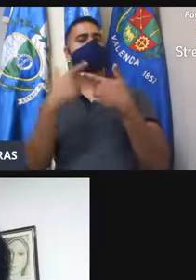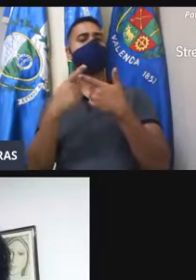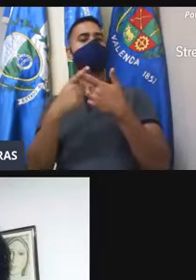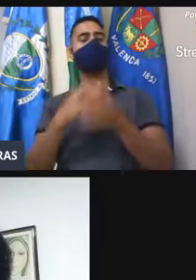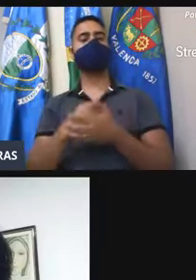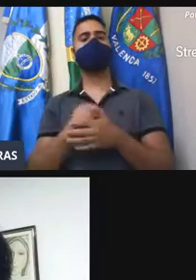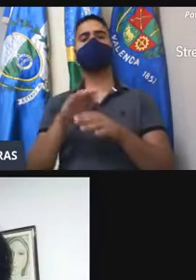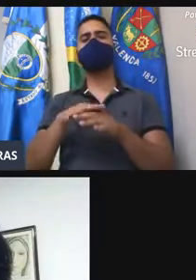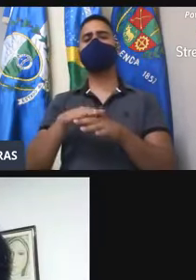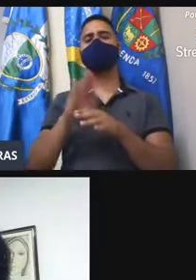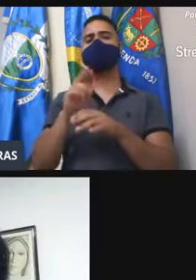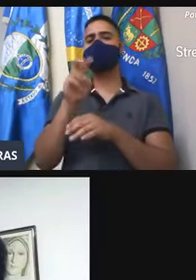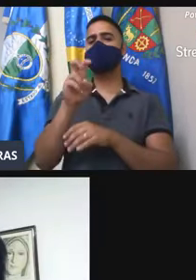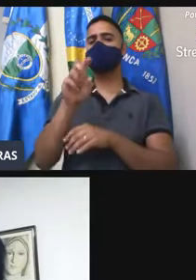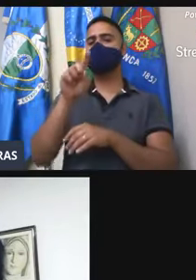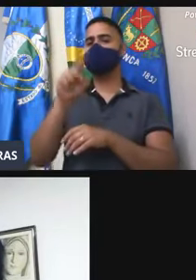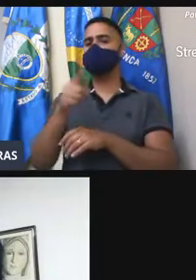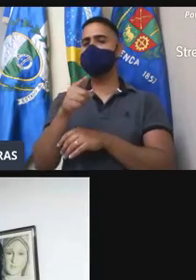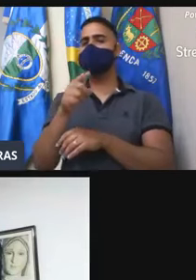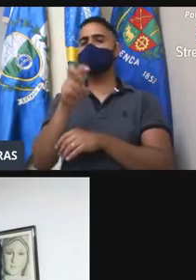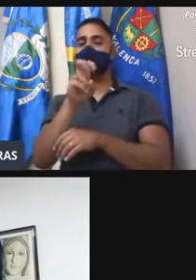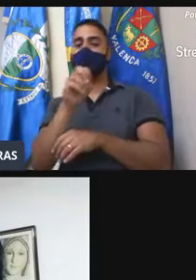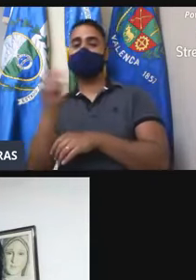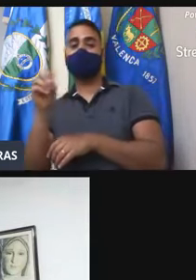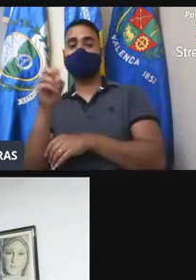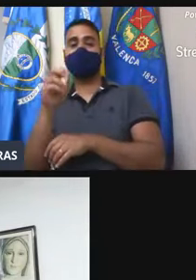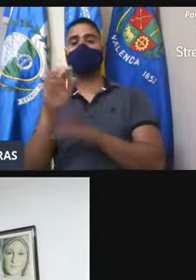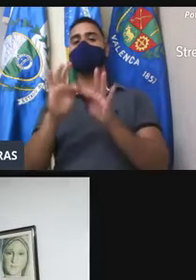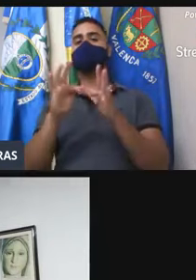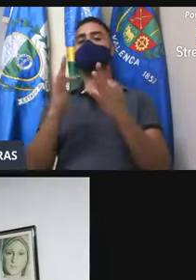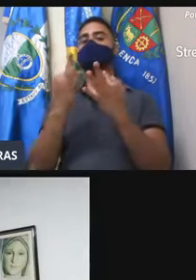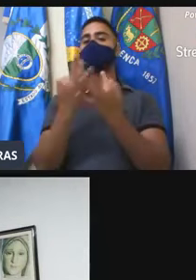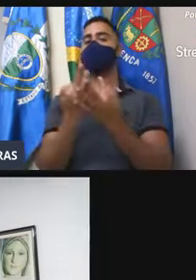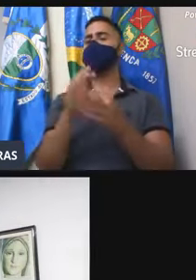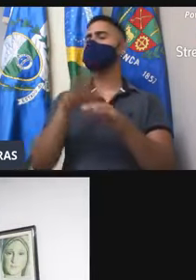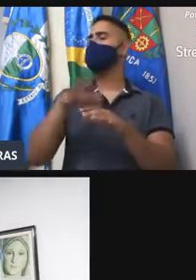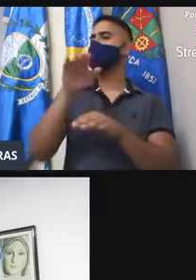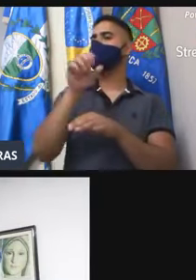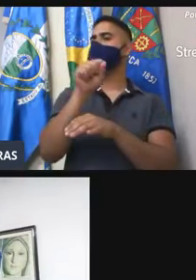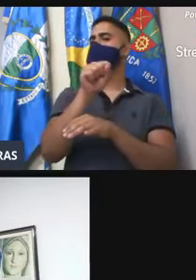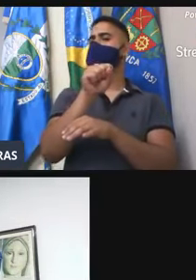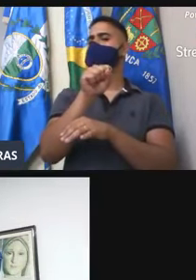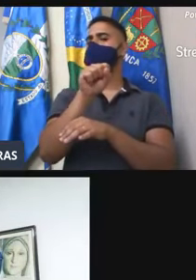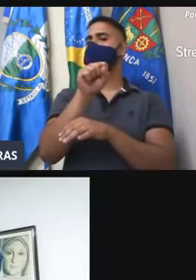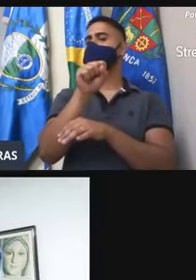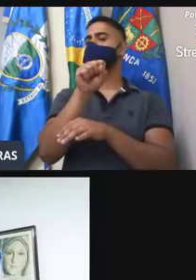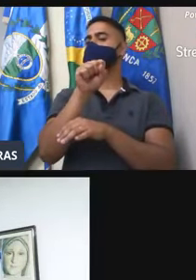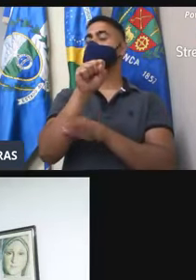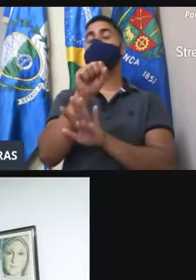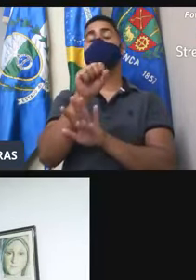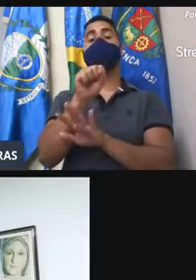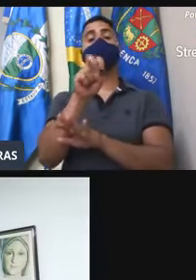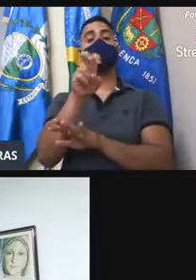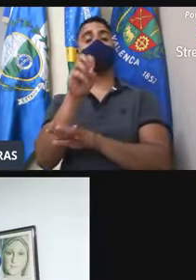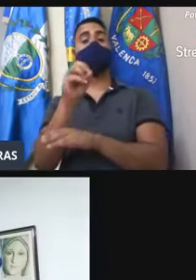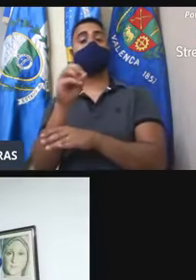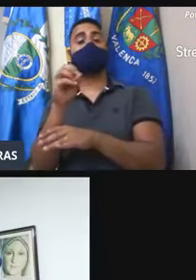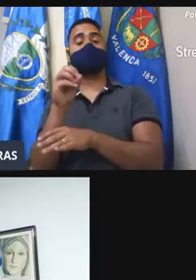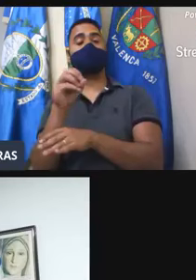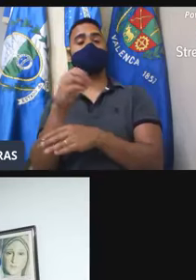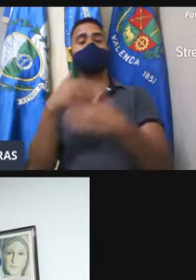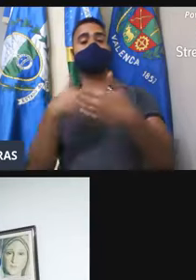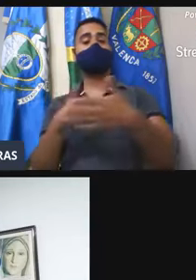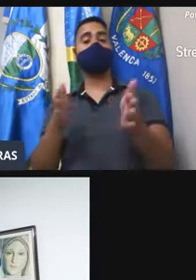mais de 5.500 famílias, mais de 800 cestas básicas, né, 850 até o momento.